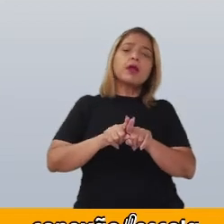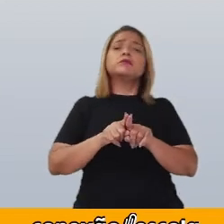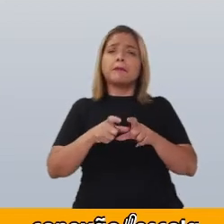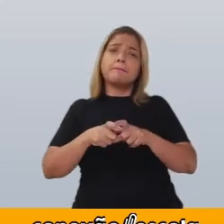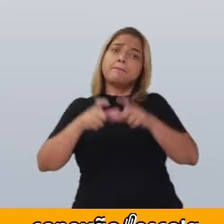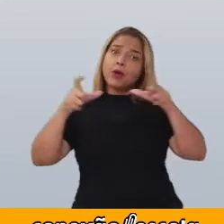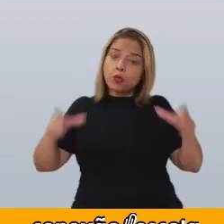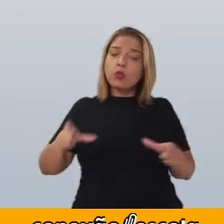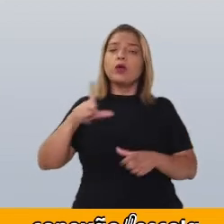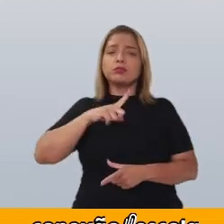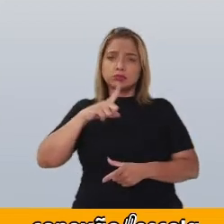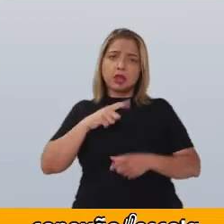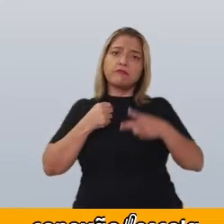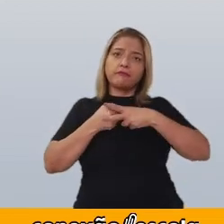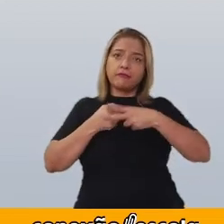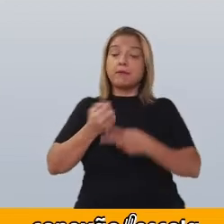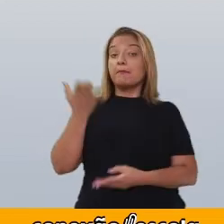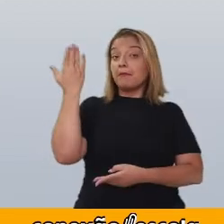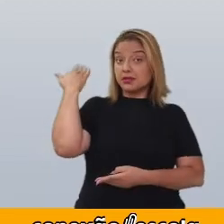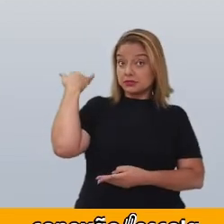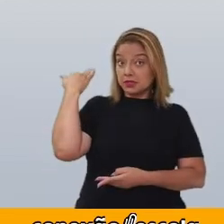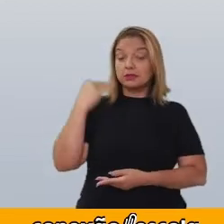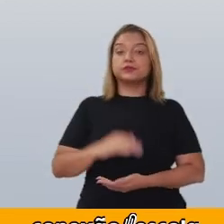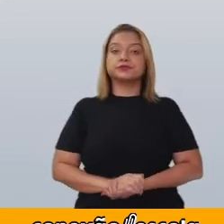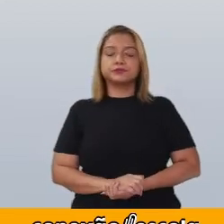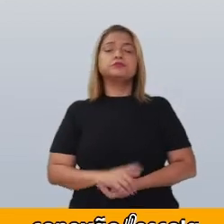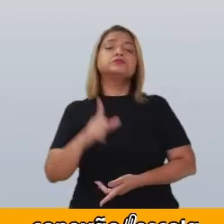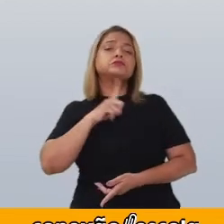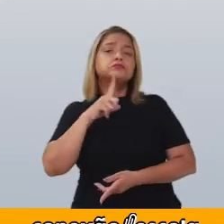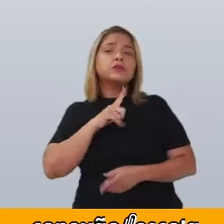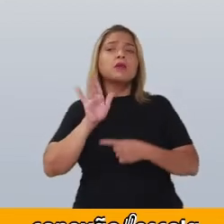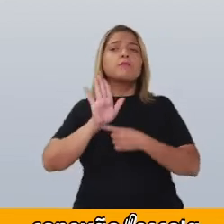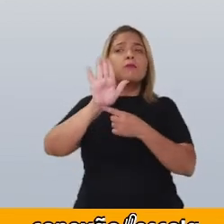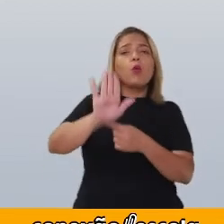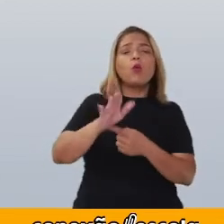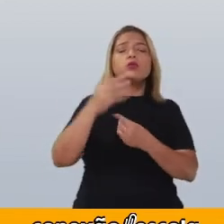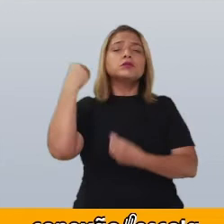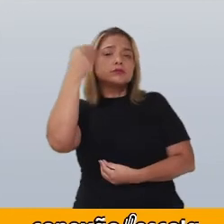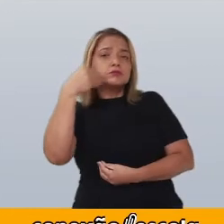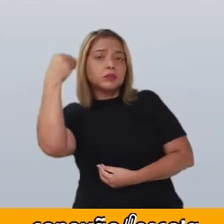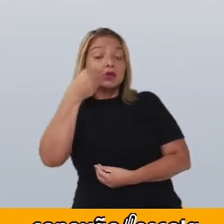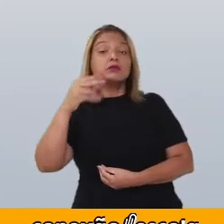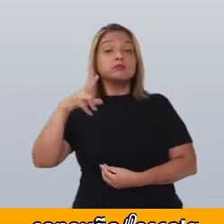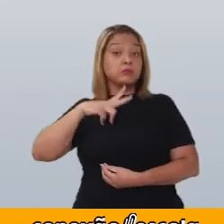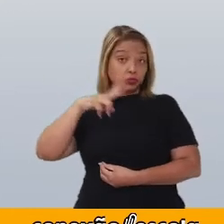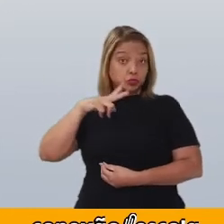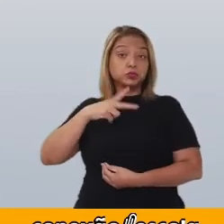passado. Aborda experiências pessoais.